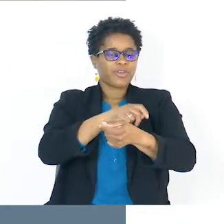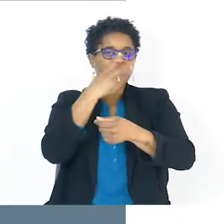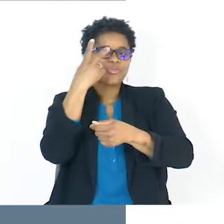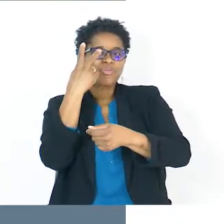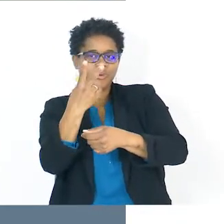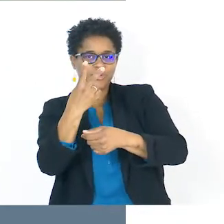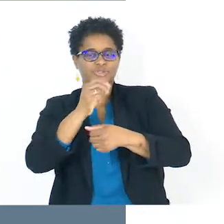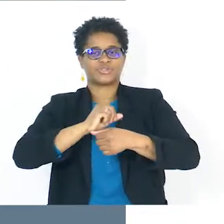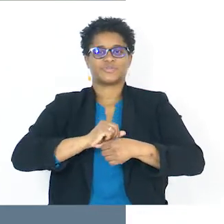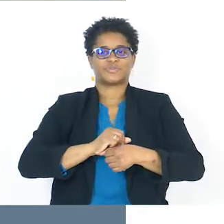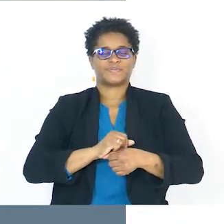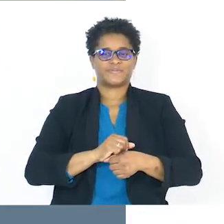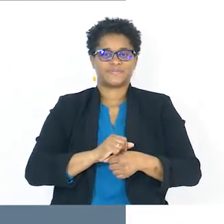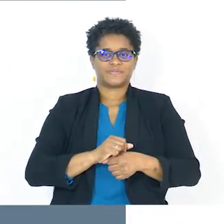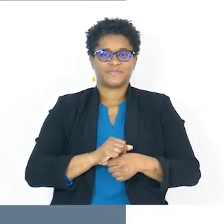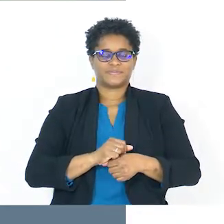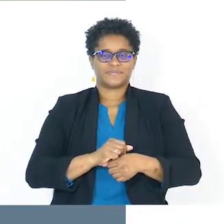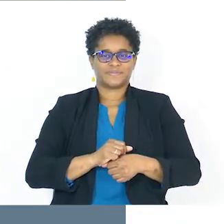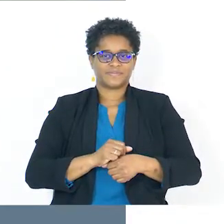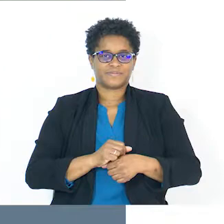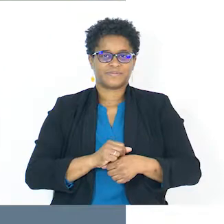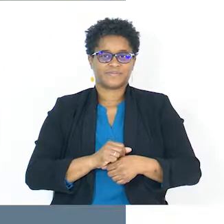transformou em dois.